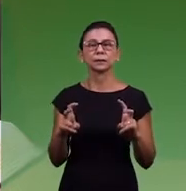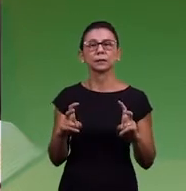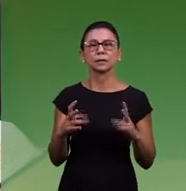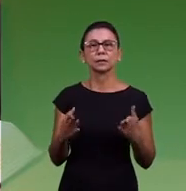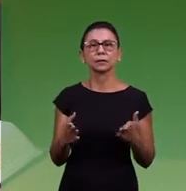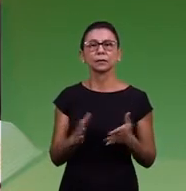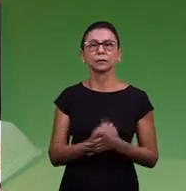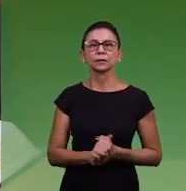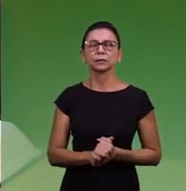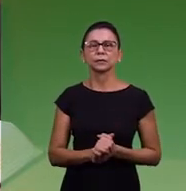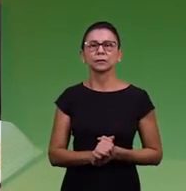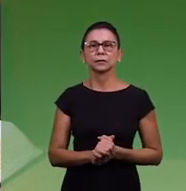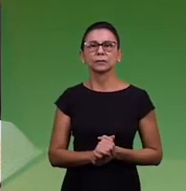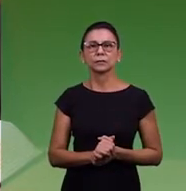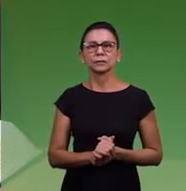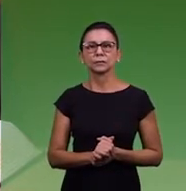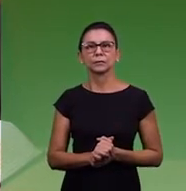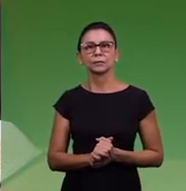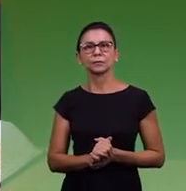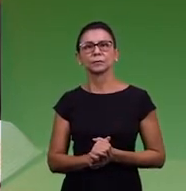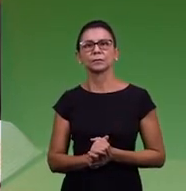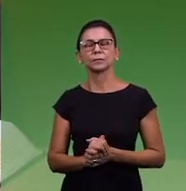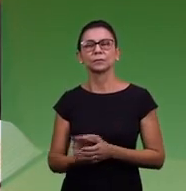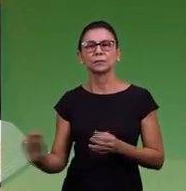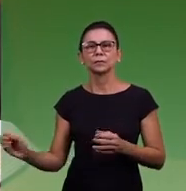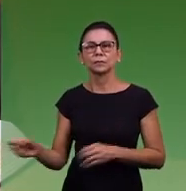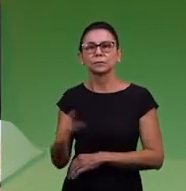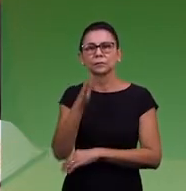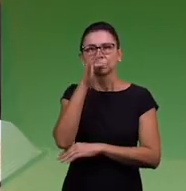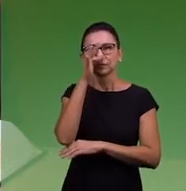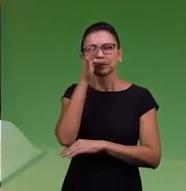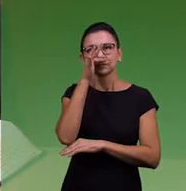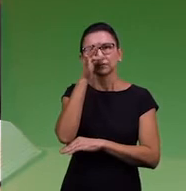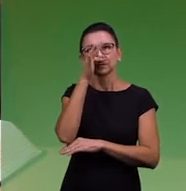diz lá assim: as vides em flor exalam o seu aroma.